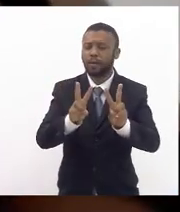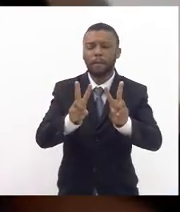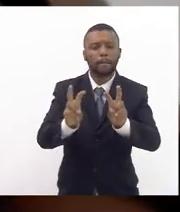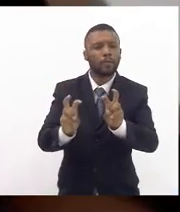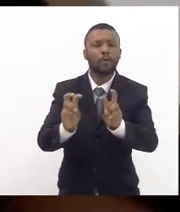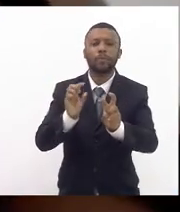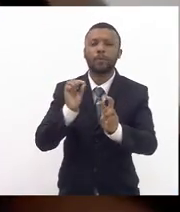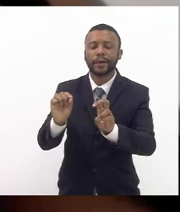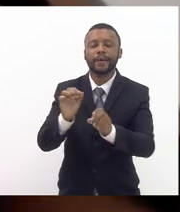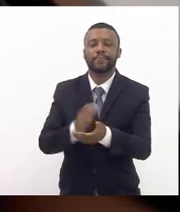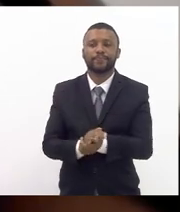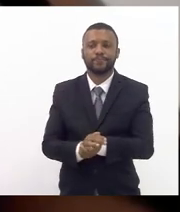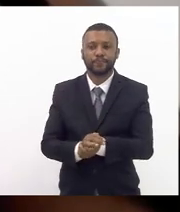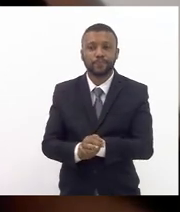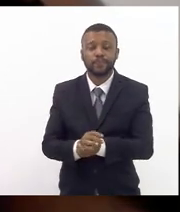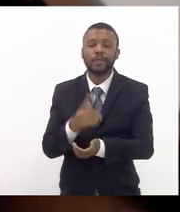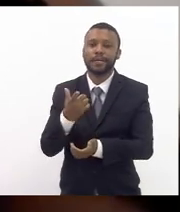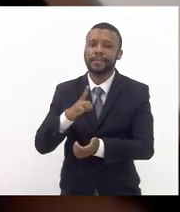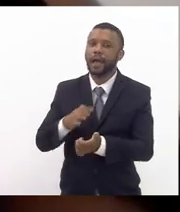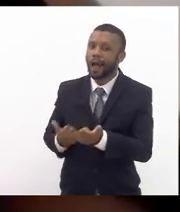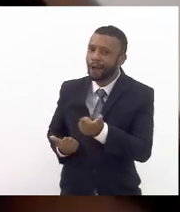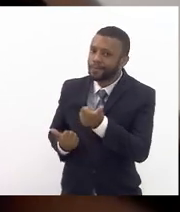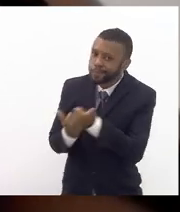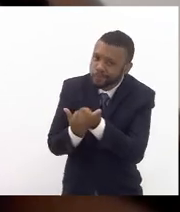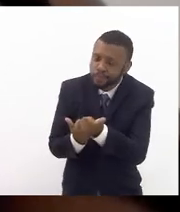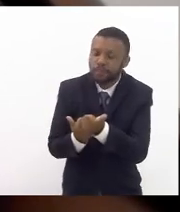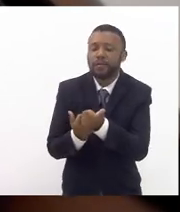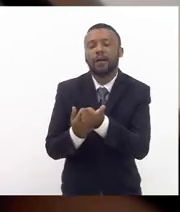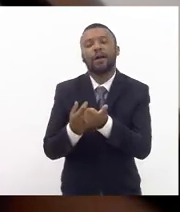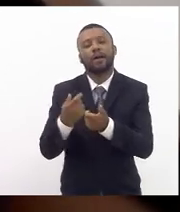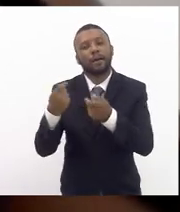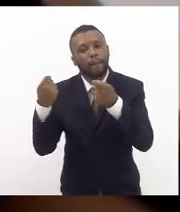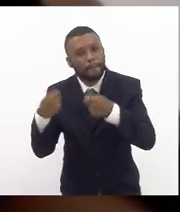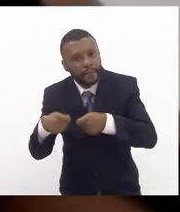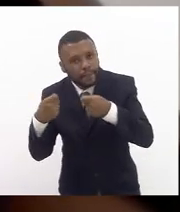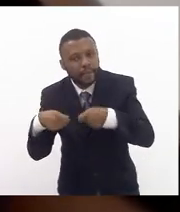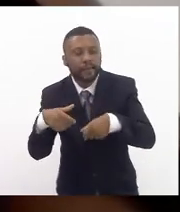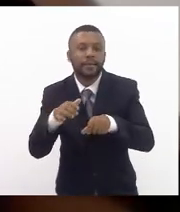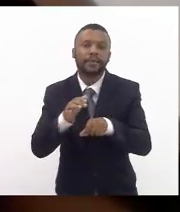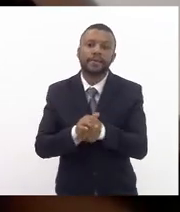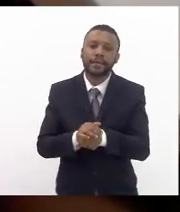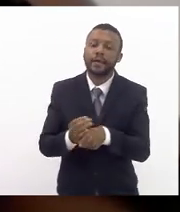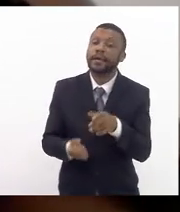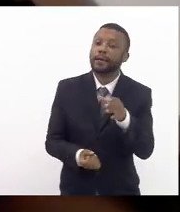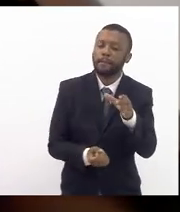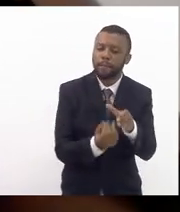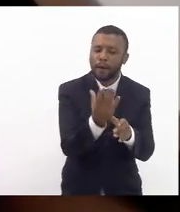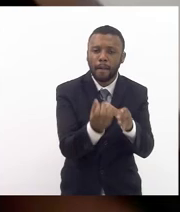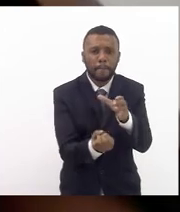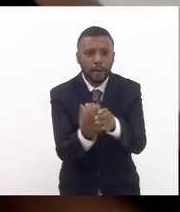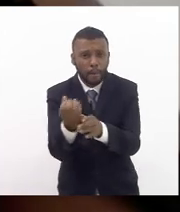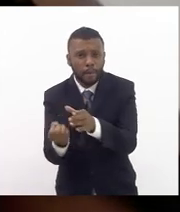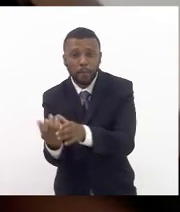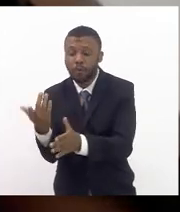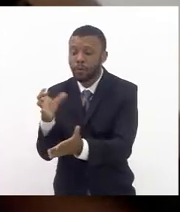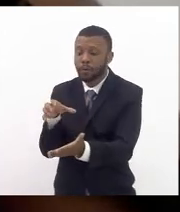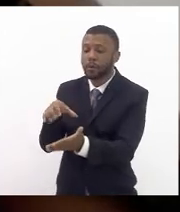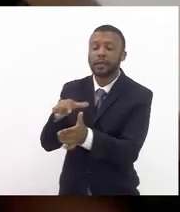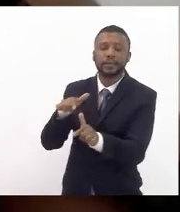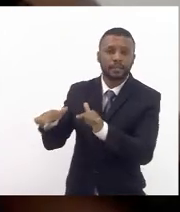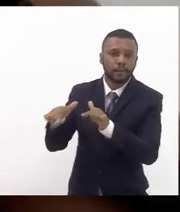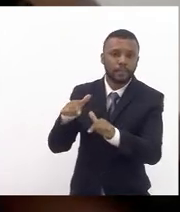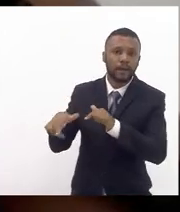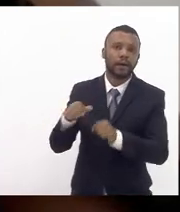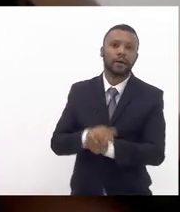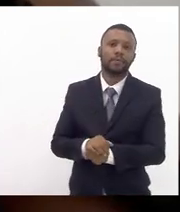a necessidade da assistência, da ampliação dos postos de trabalho, a gente